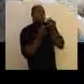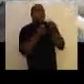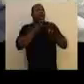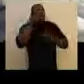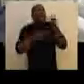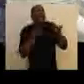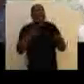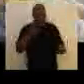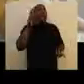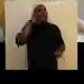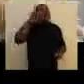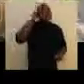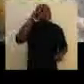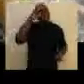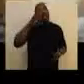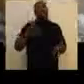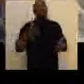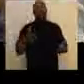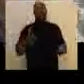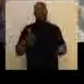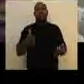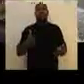A galera começou a